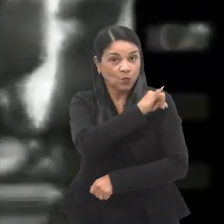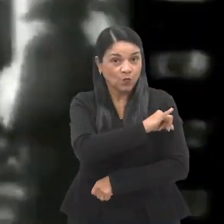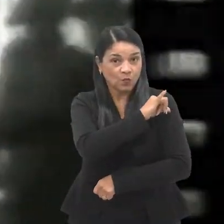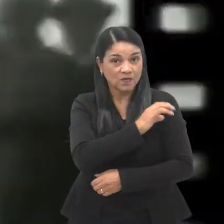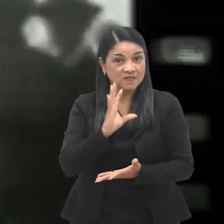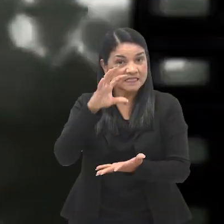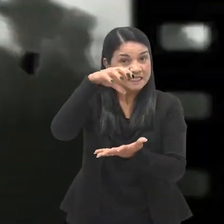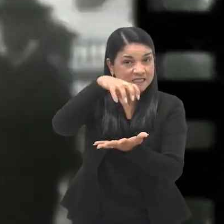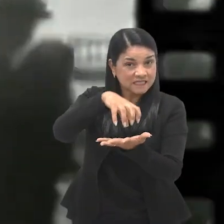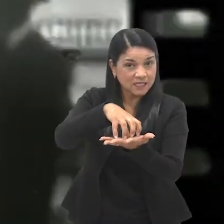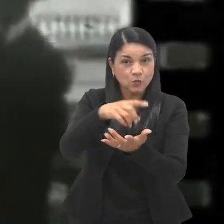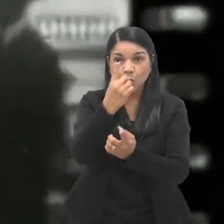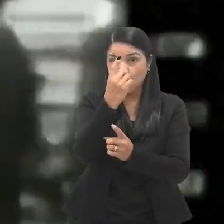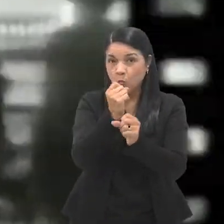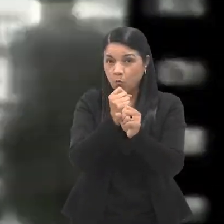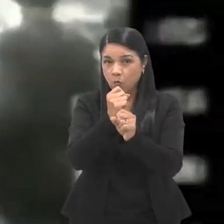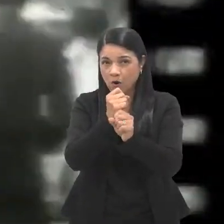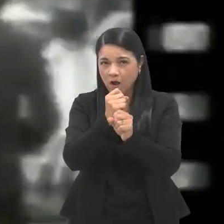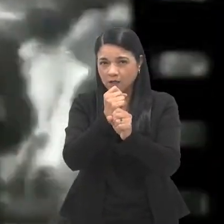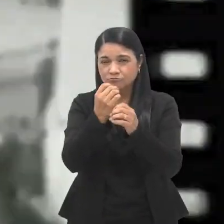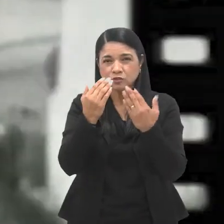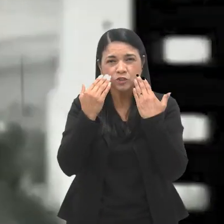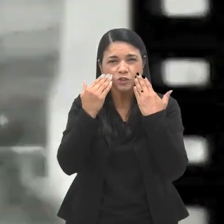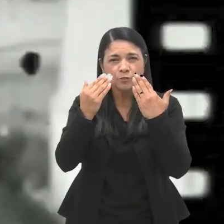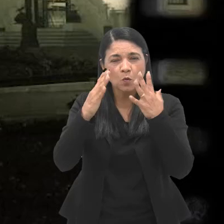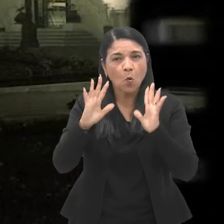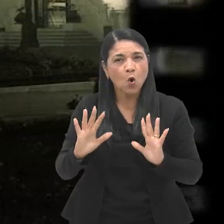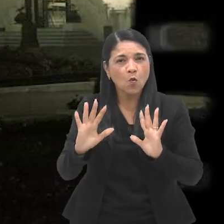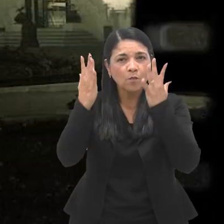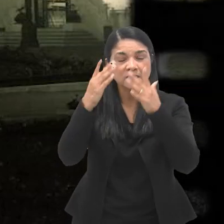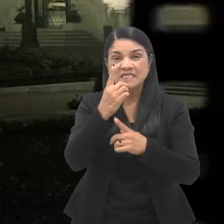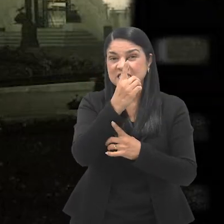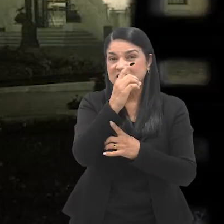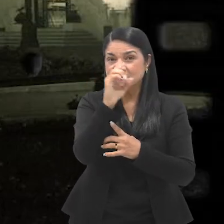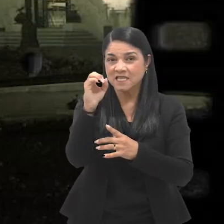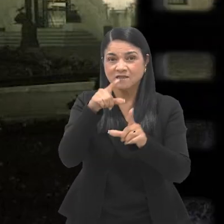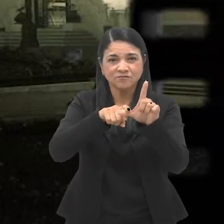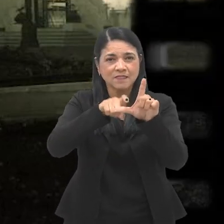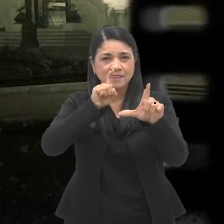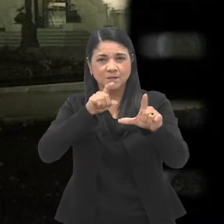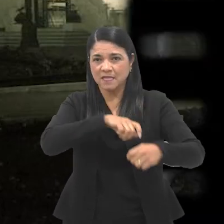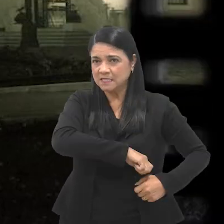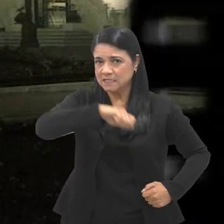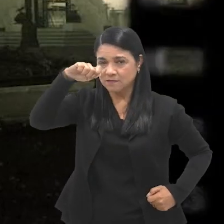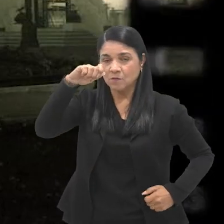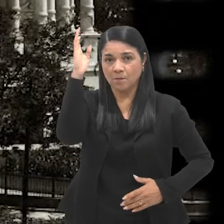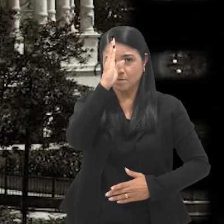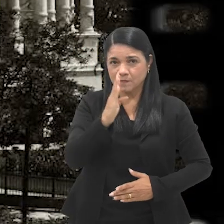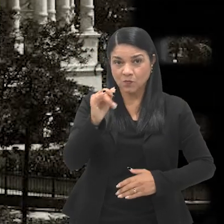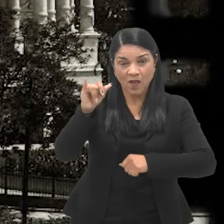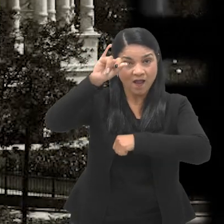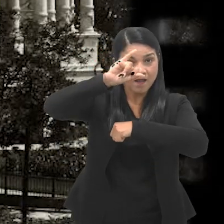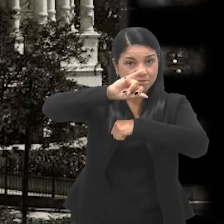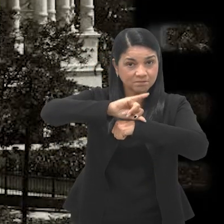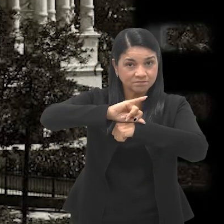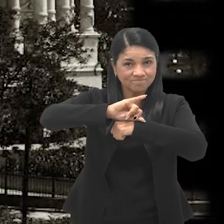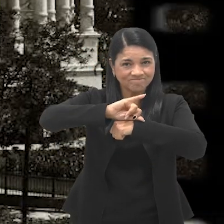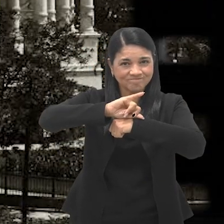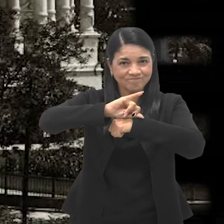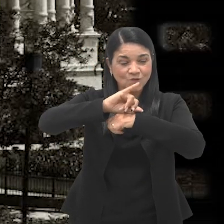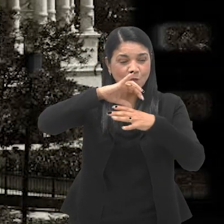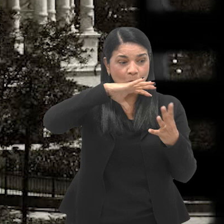O Rio de Janeiro foi sede durante um ano de uma grande exposição comemorativa do centenário da